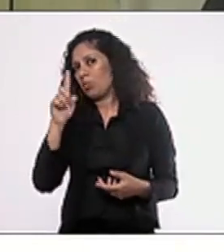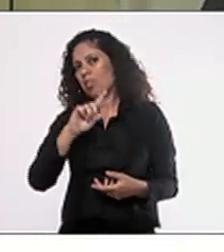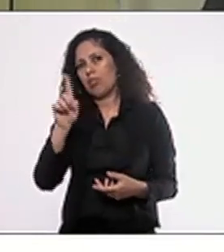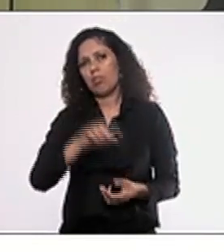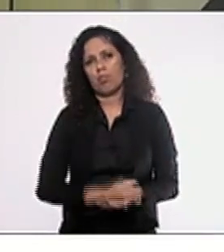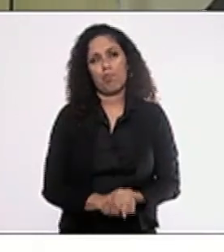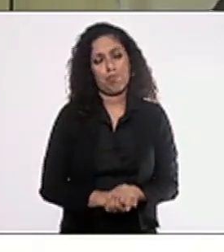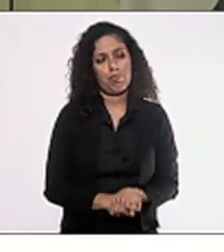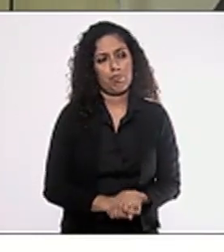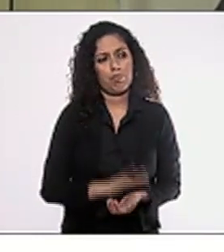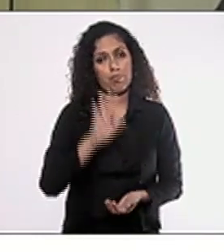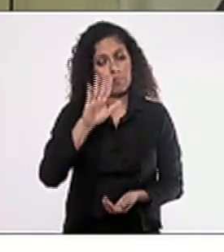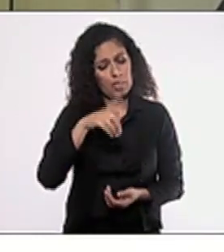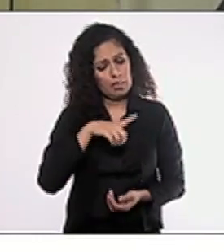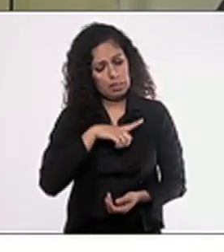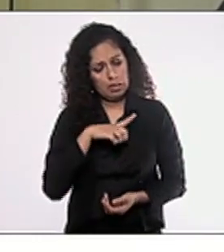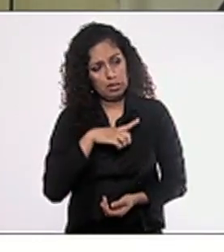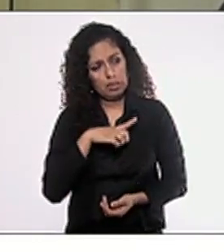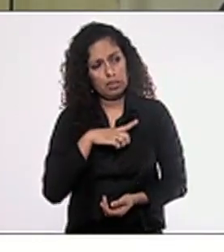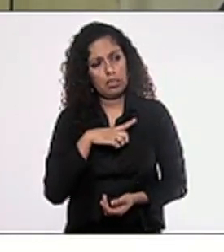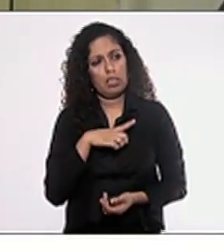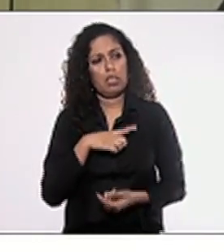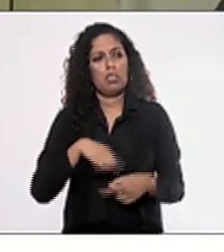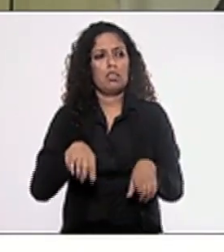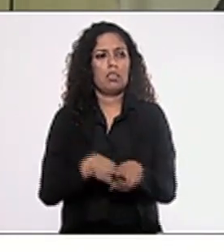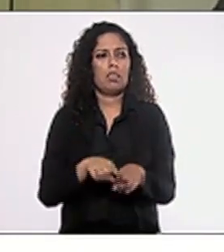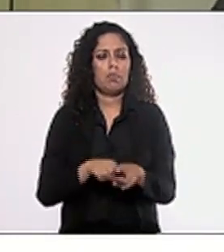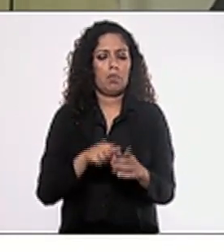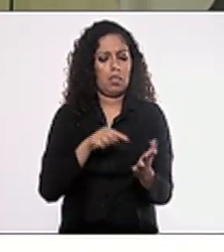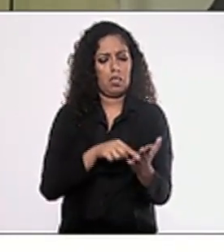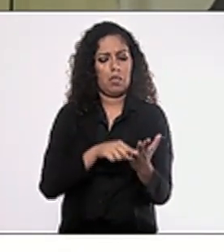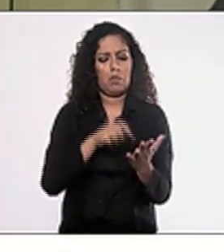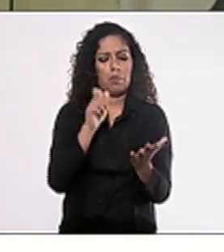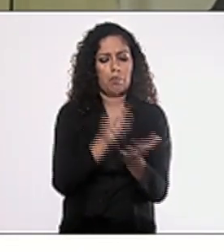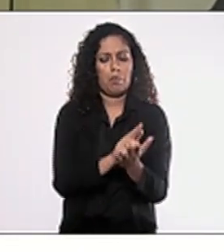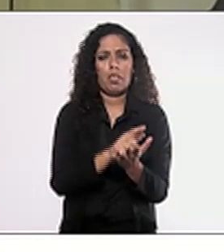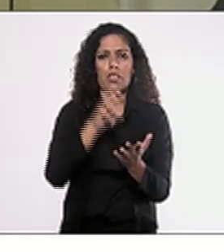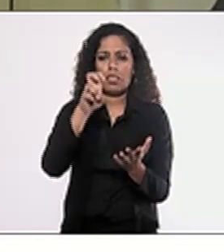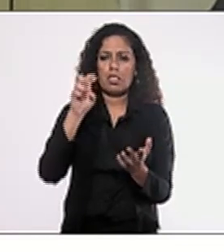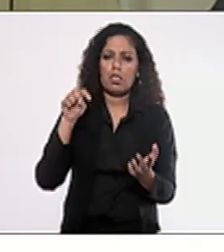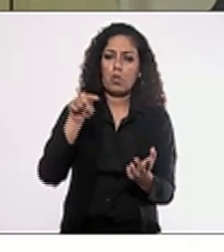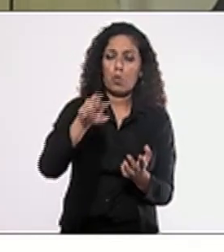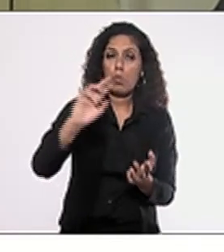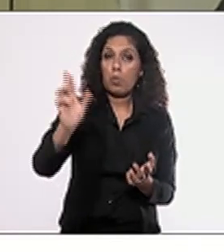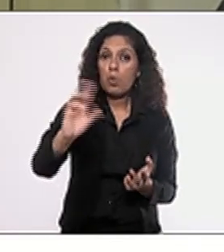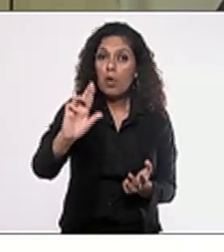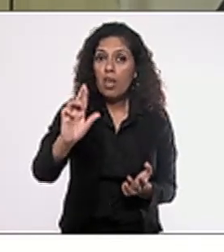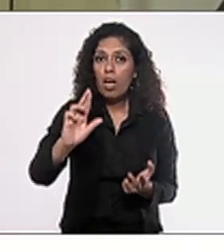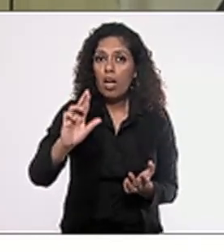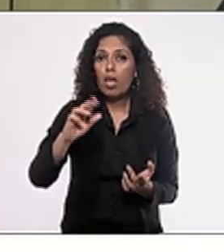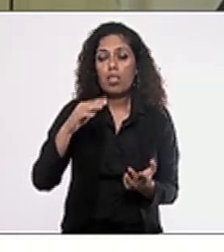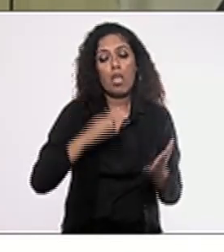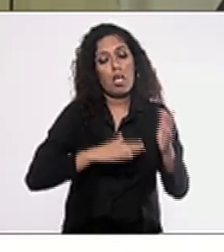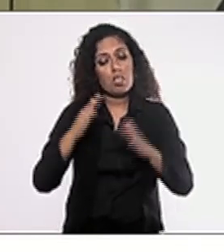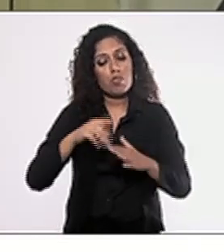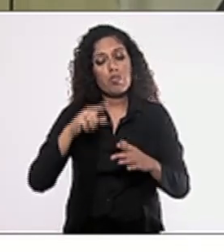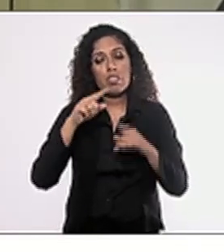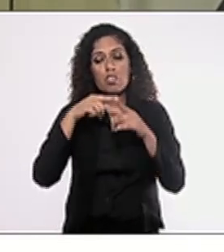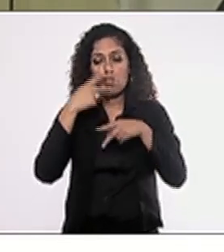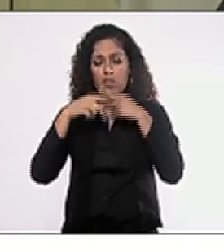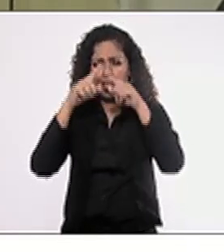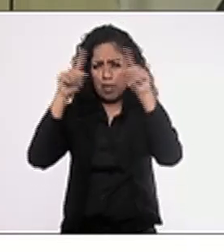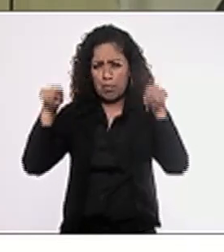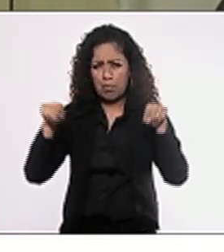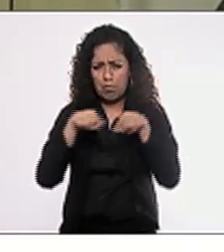instalado. Mas, ainda assim, o fato de uma conta ser elevada não significa que necessariamente há uma falha no